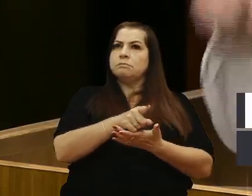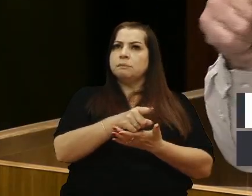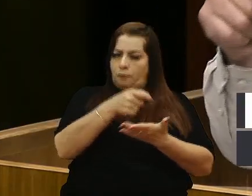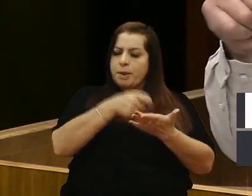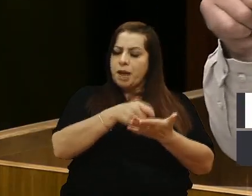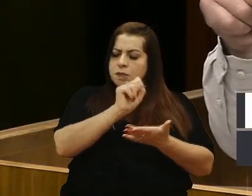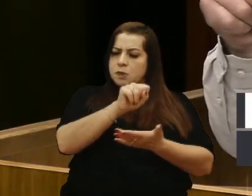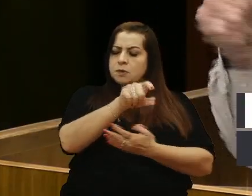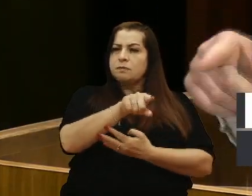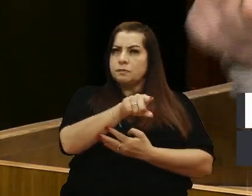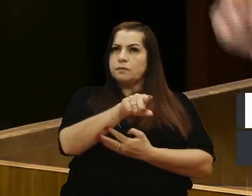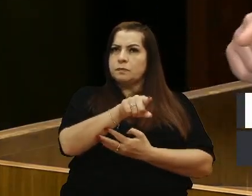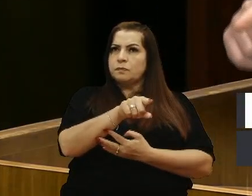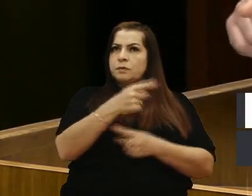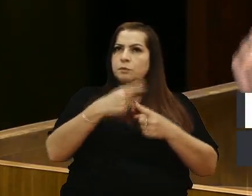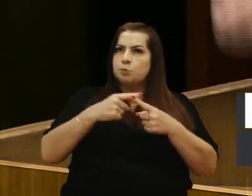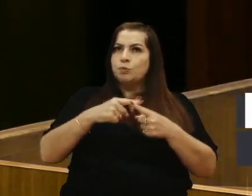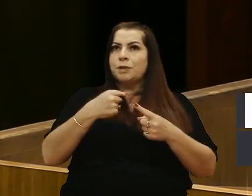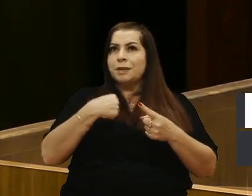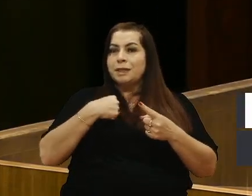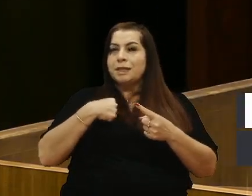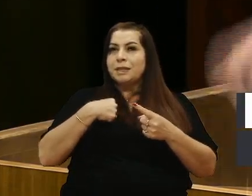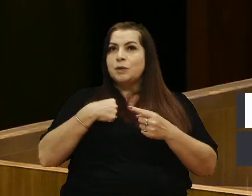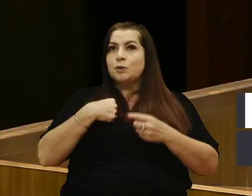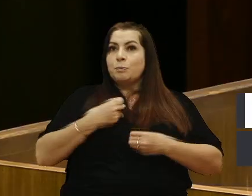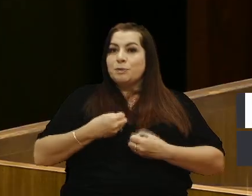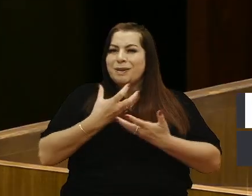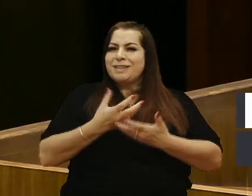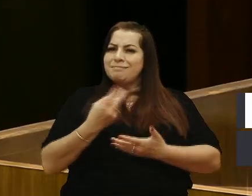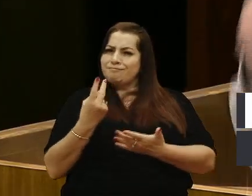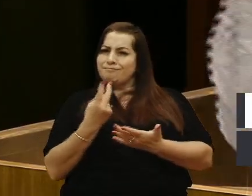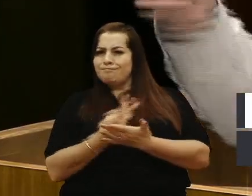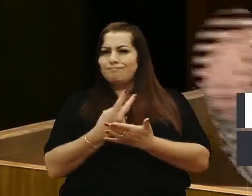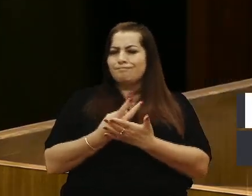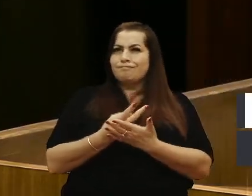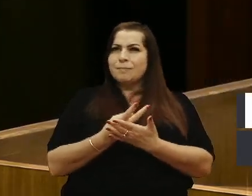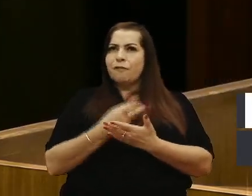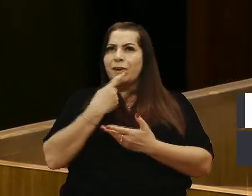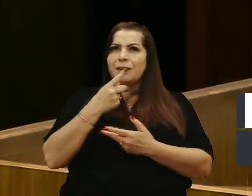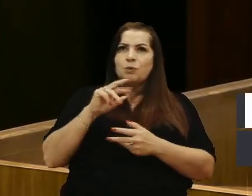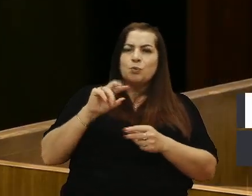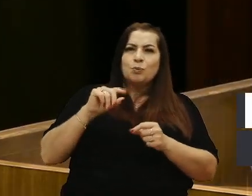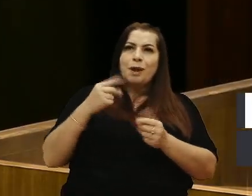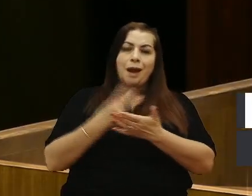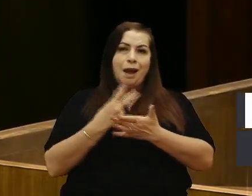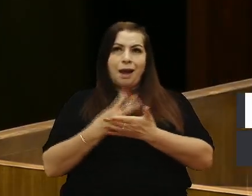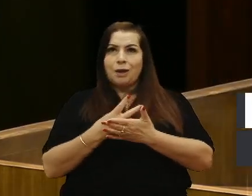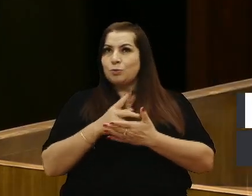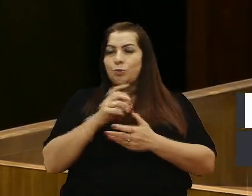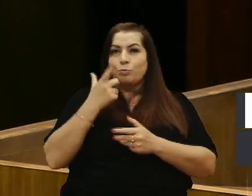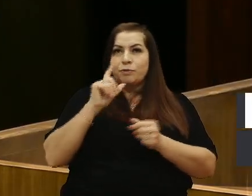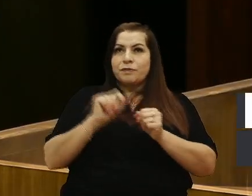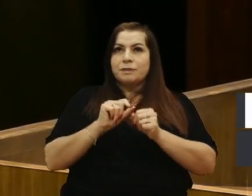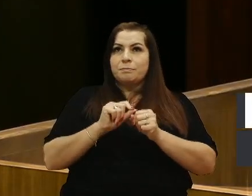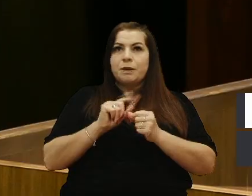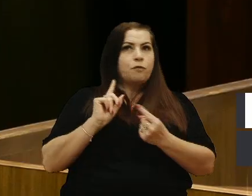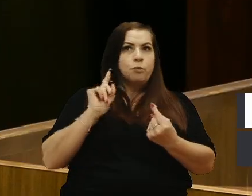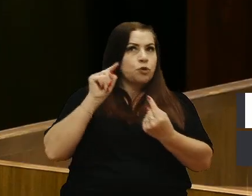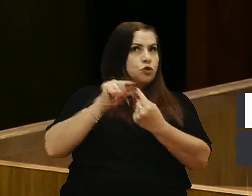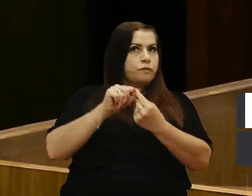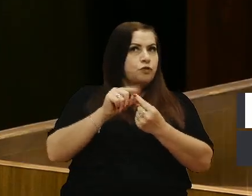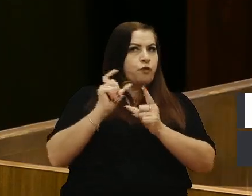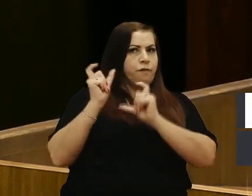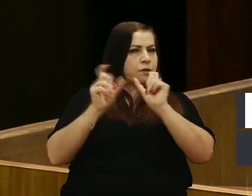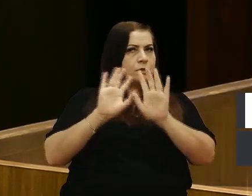Vão pagar. Porque eu me expressei mal aqui, falei o que não devia dizer, mas eu não tive intenção de ofender